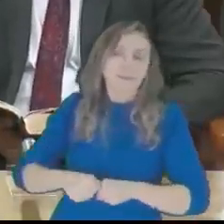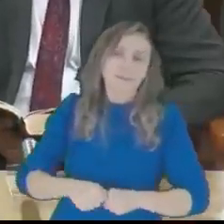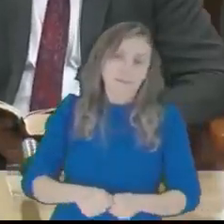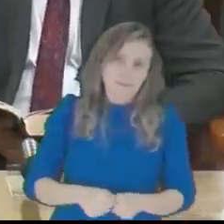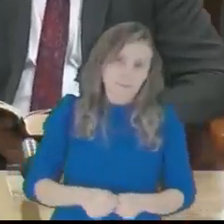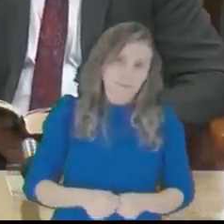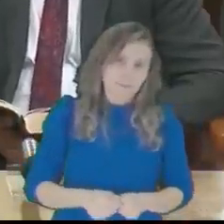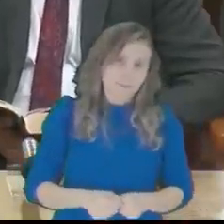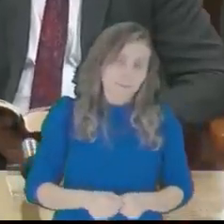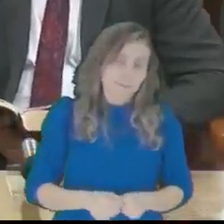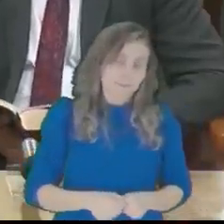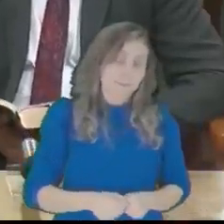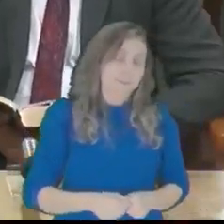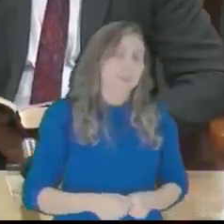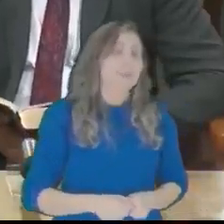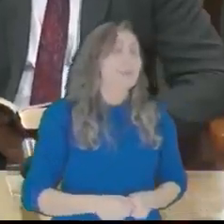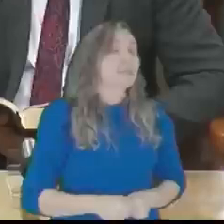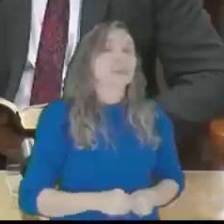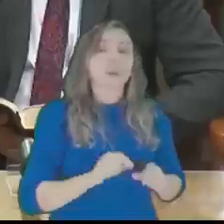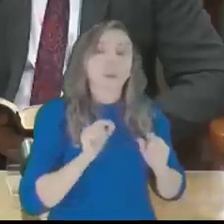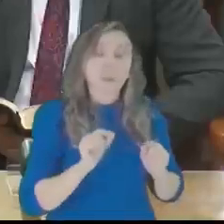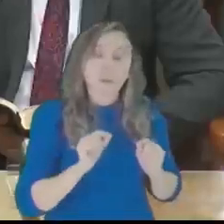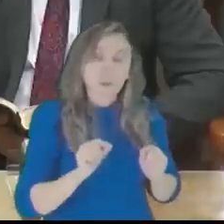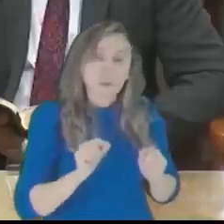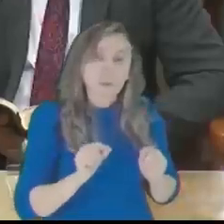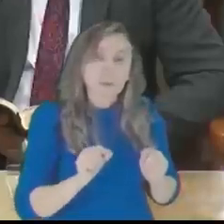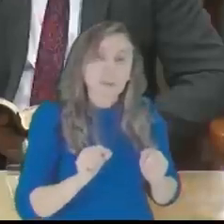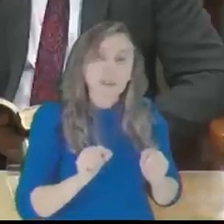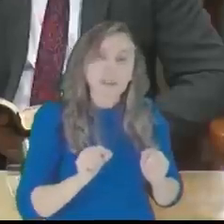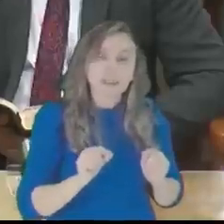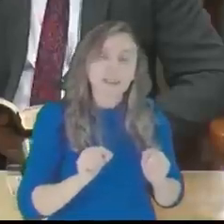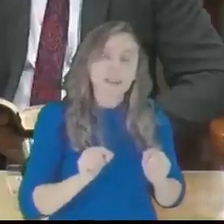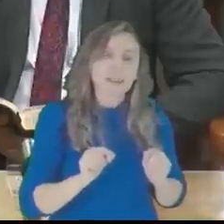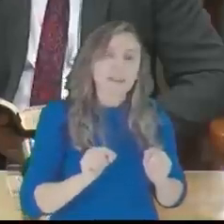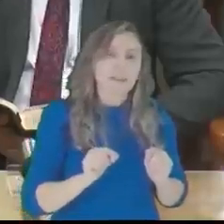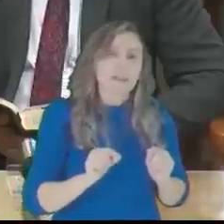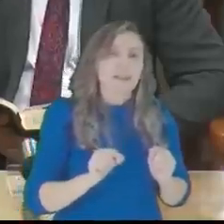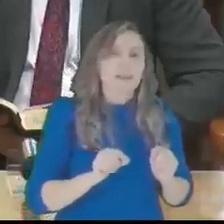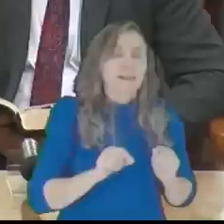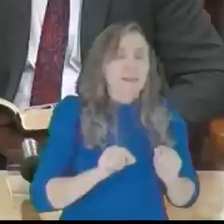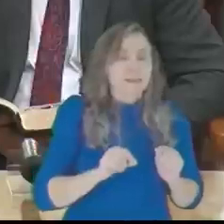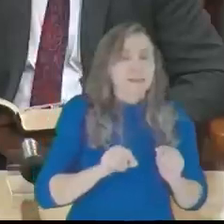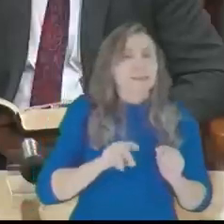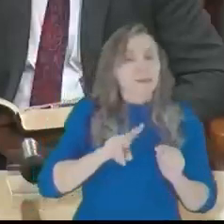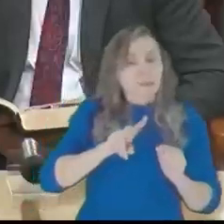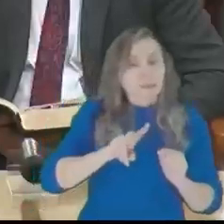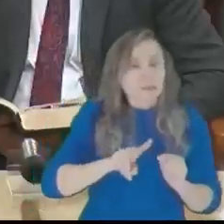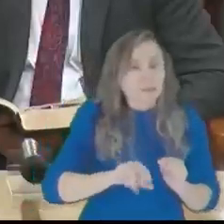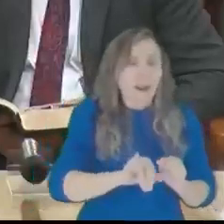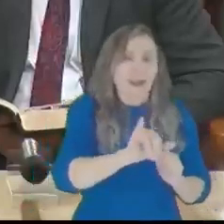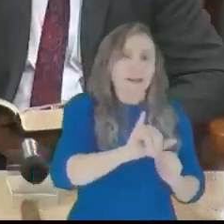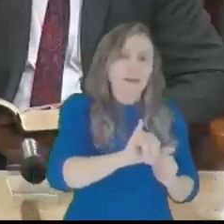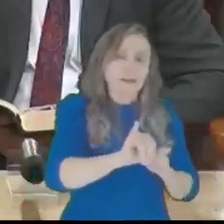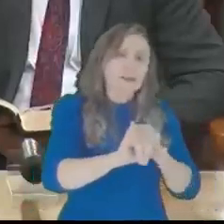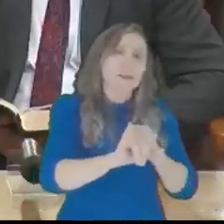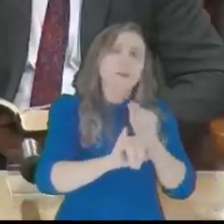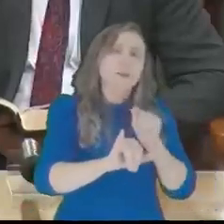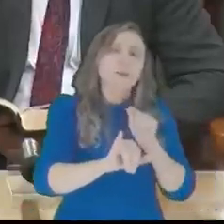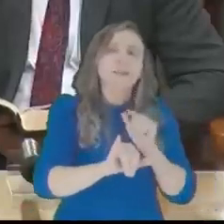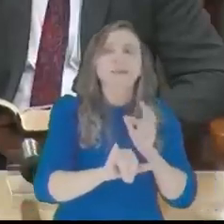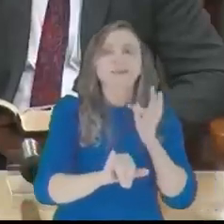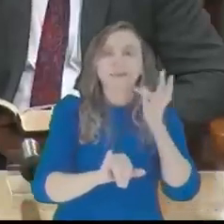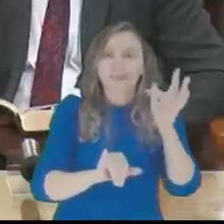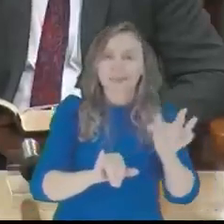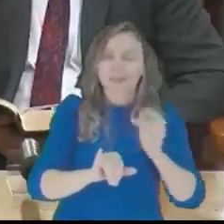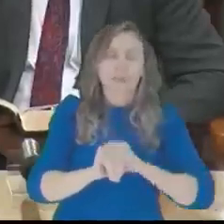Aí vem, e o quê? E o quê? Estará. É presente ou é futuro? Estará onde?